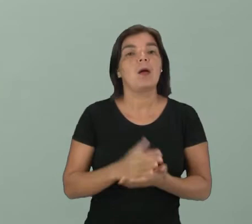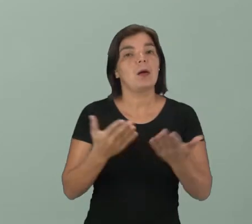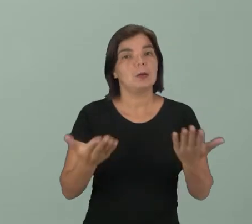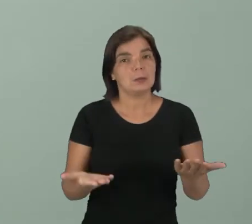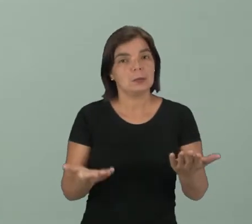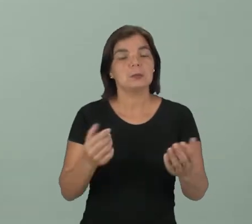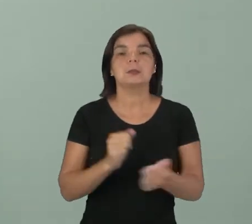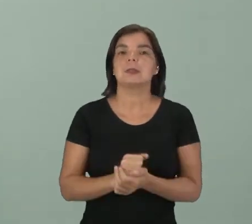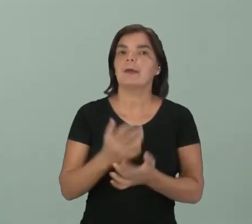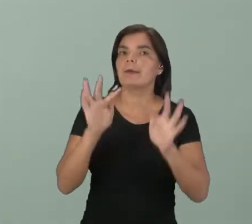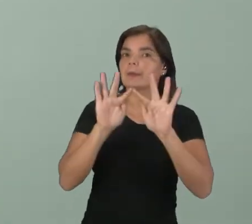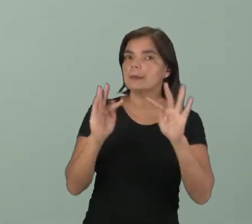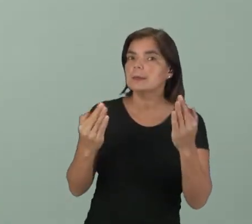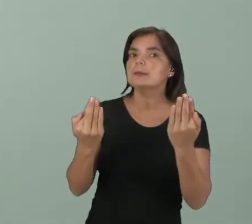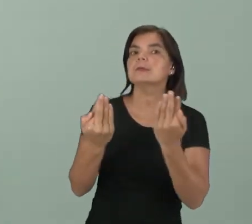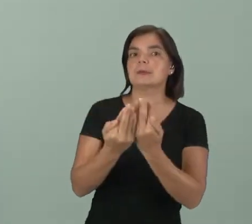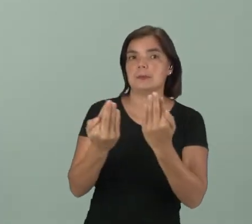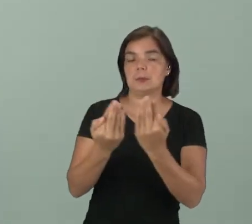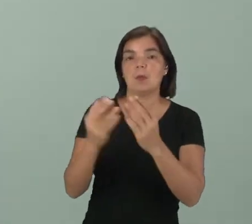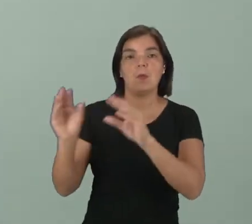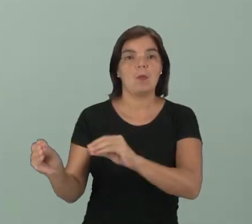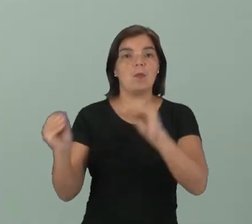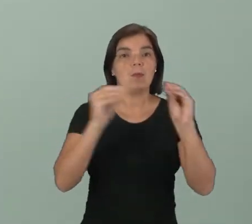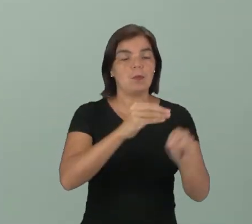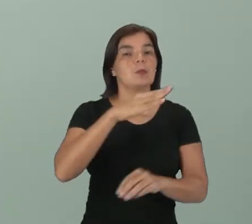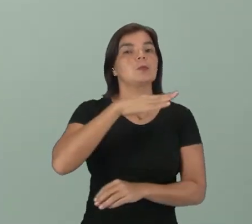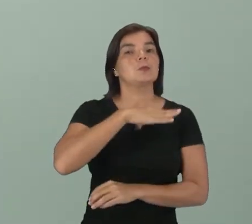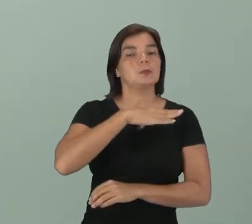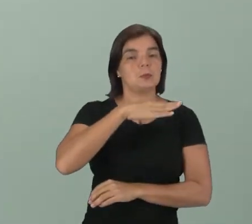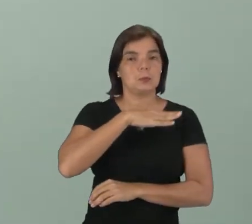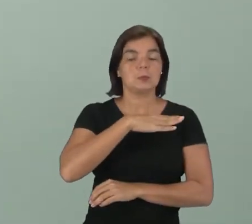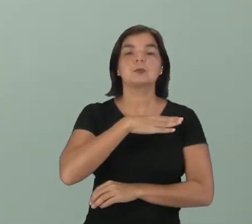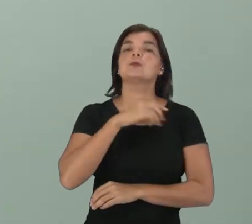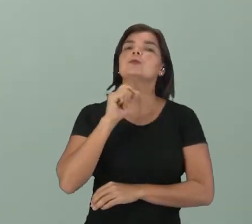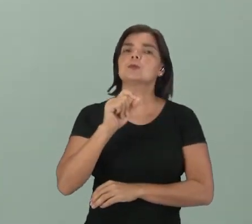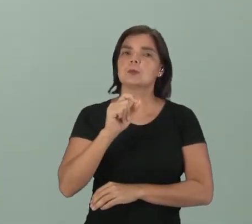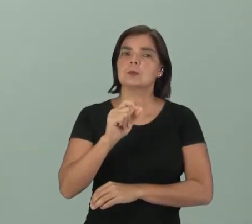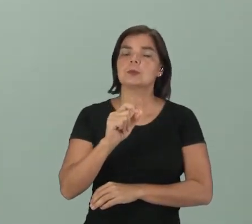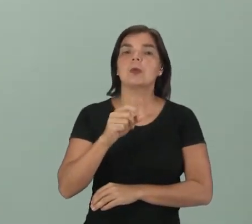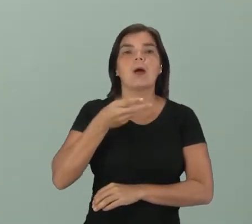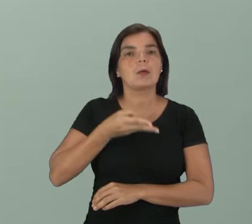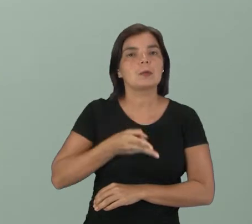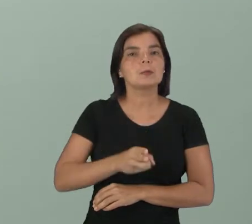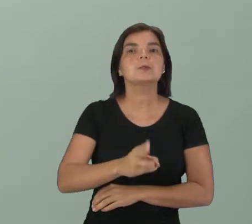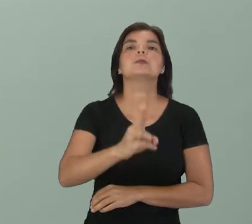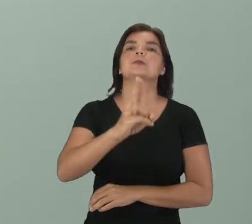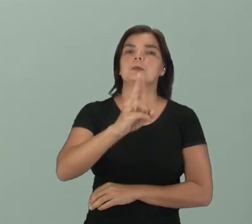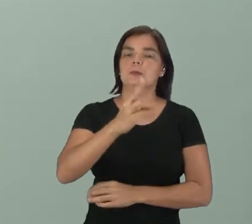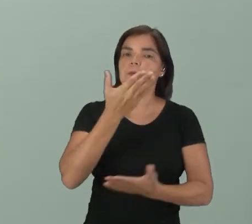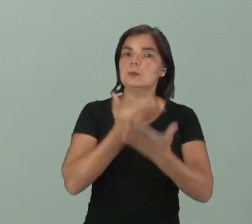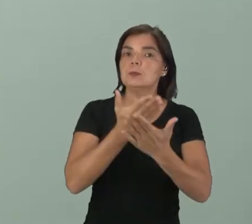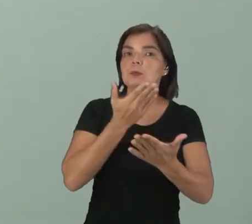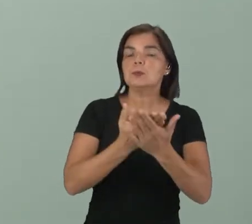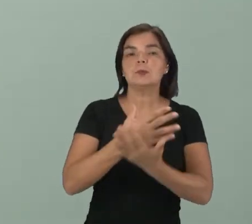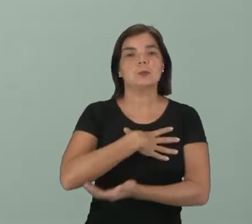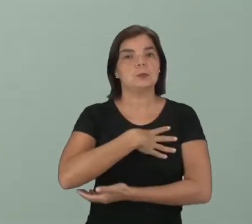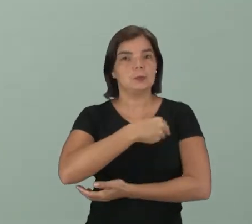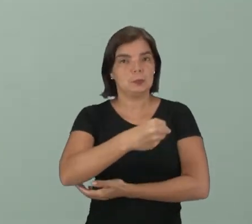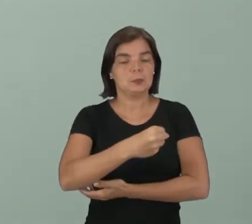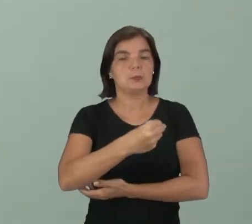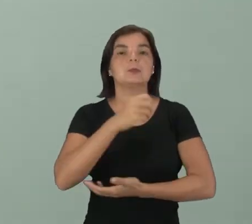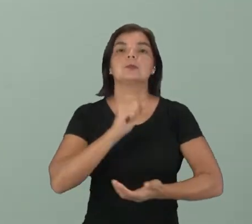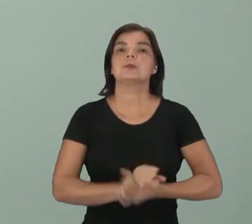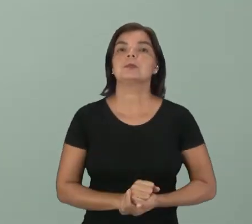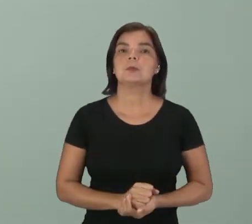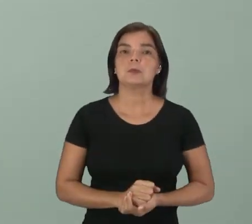muita das vezes as famílias viu também para a rua em função da continuidade dos estudos seus